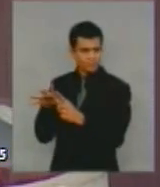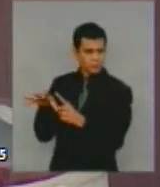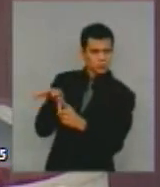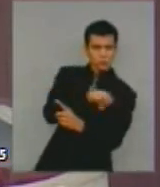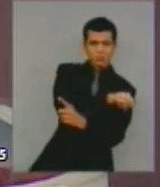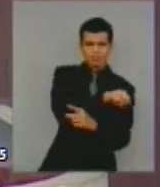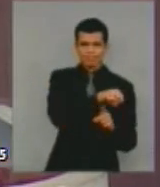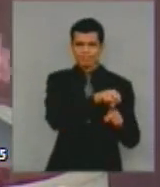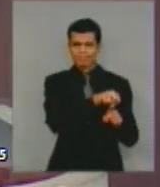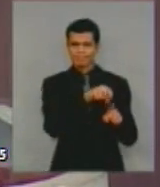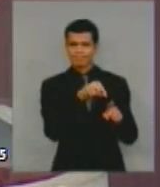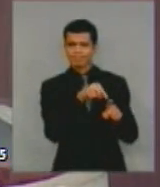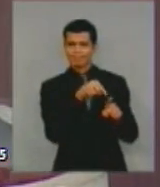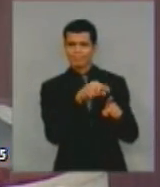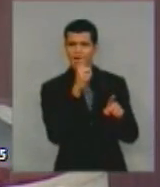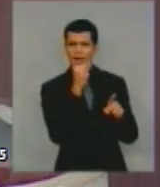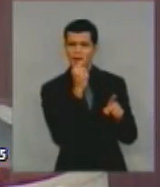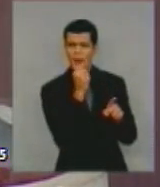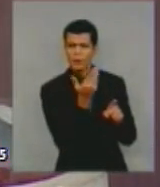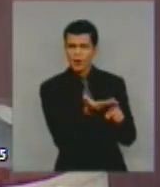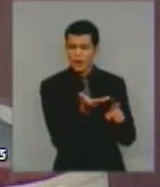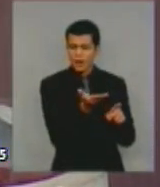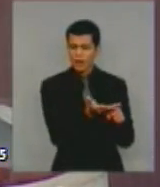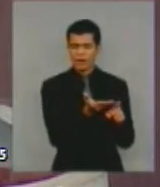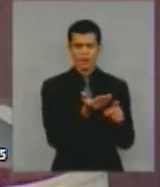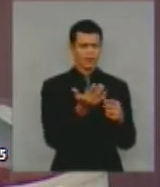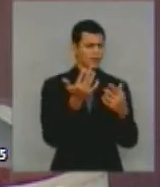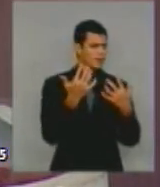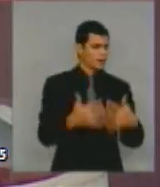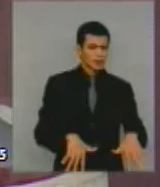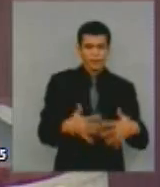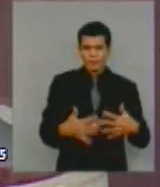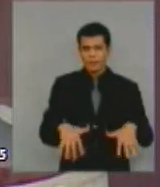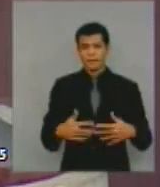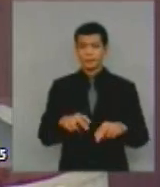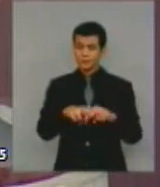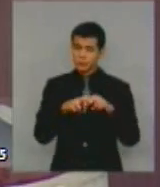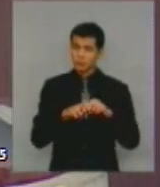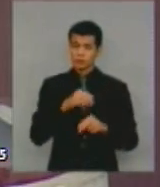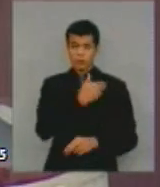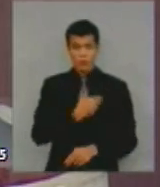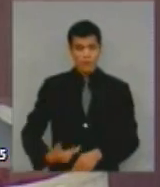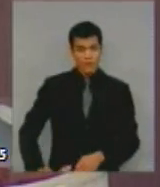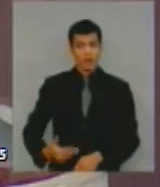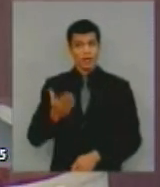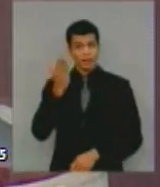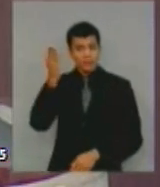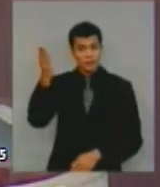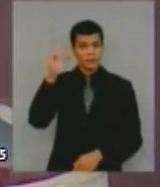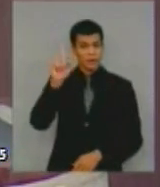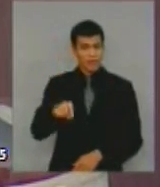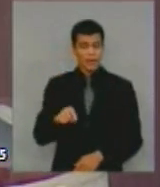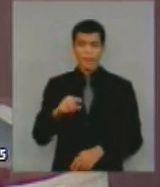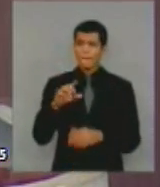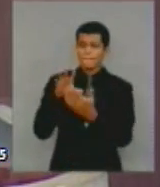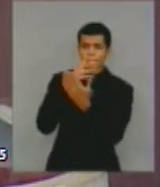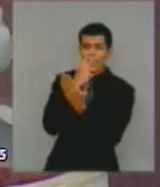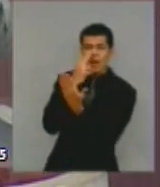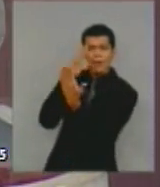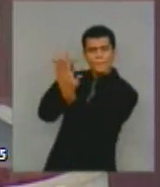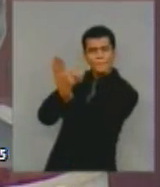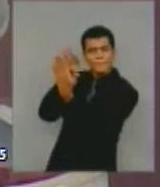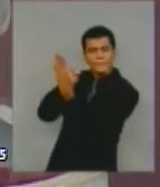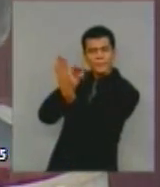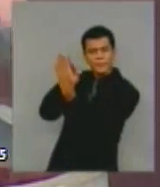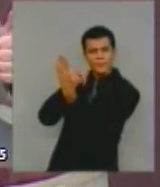segundo. Portanto, nós estamos impulsionando pelo governo, nós não, o governo está impulsionando um modelo que é um um modelo que